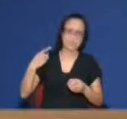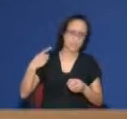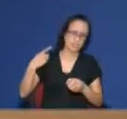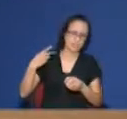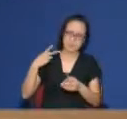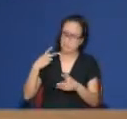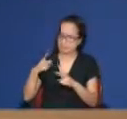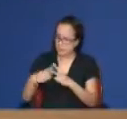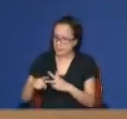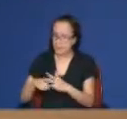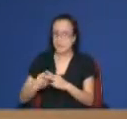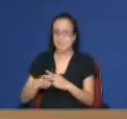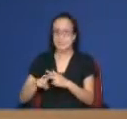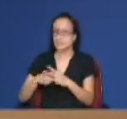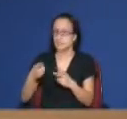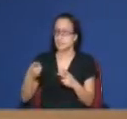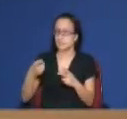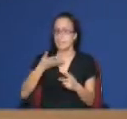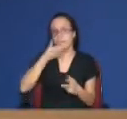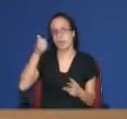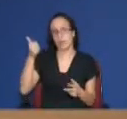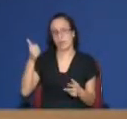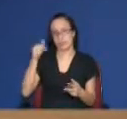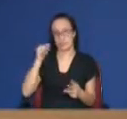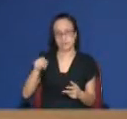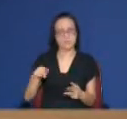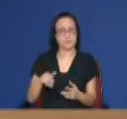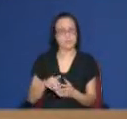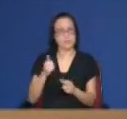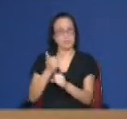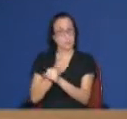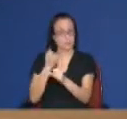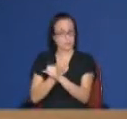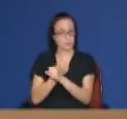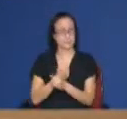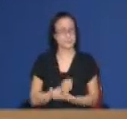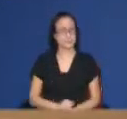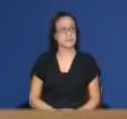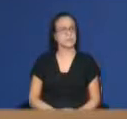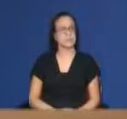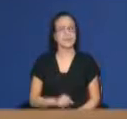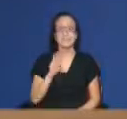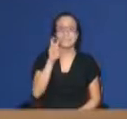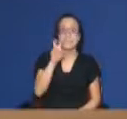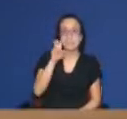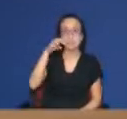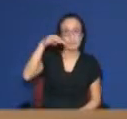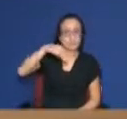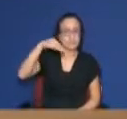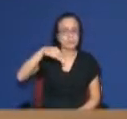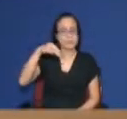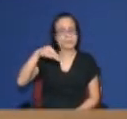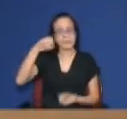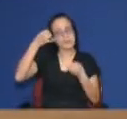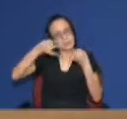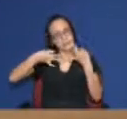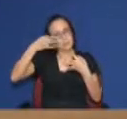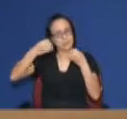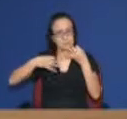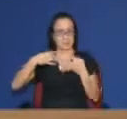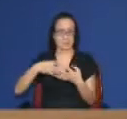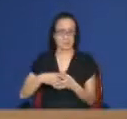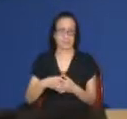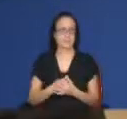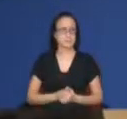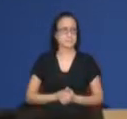Tadeu, o senhor terá, conforme prevê o nosso regimento interno, 5 minutos para discorrer sobre o assunto que lhe traz aqui. Muito obrigado pela presença. O senhor tem a